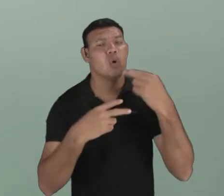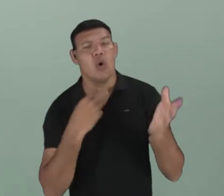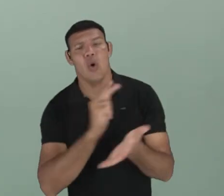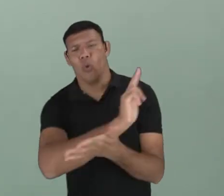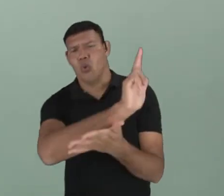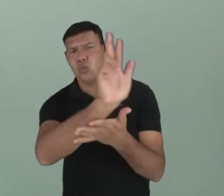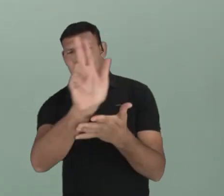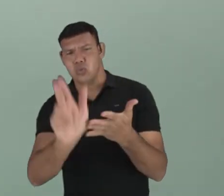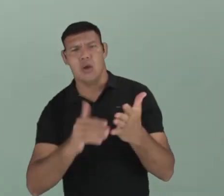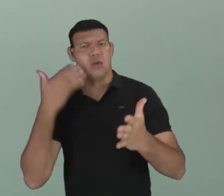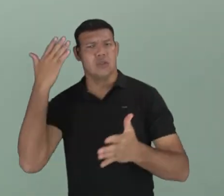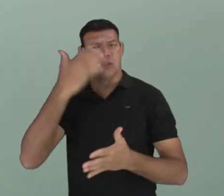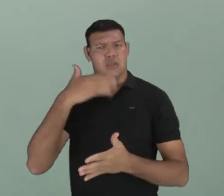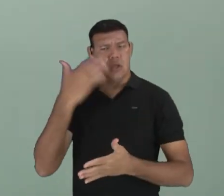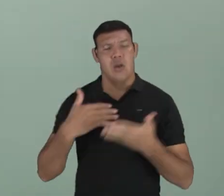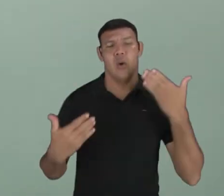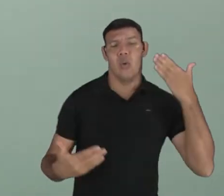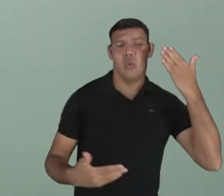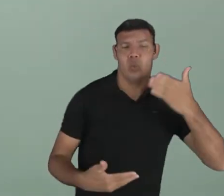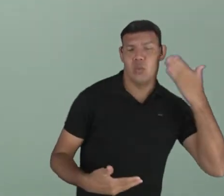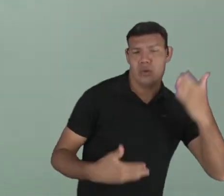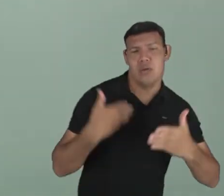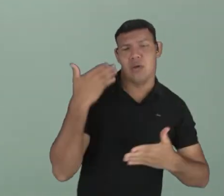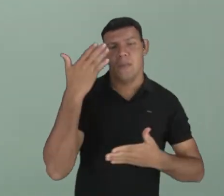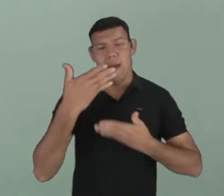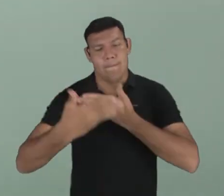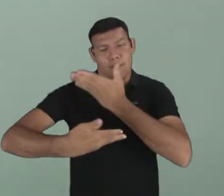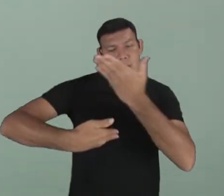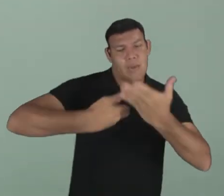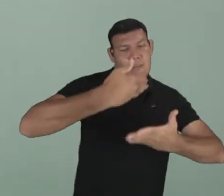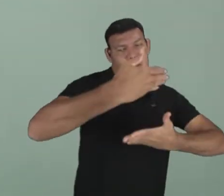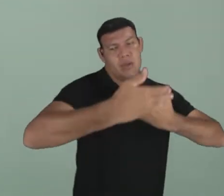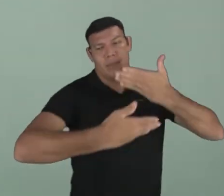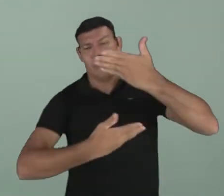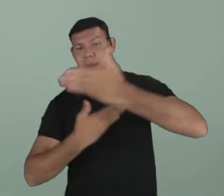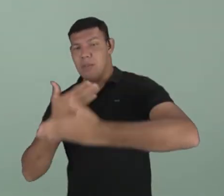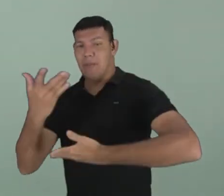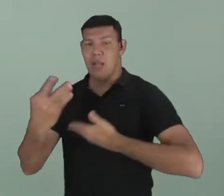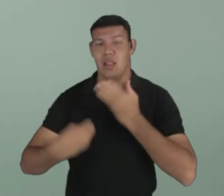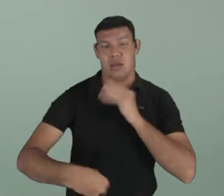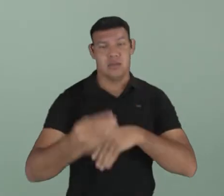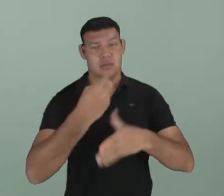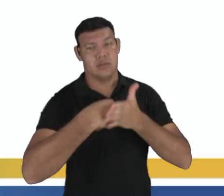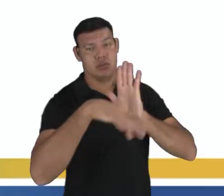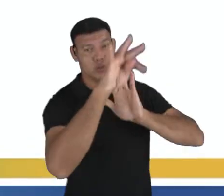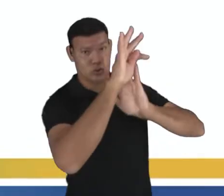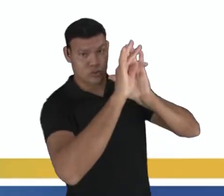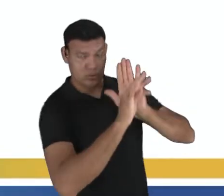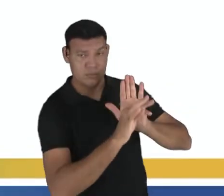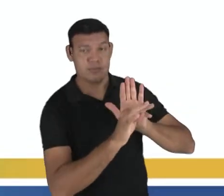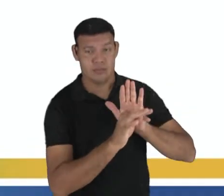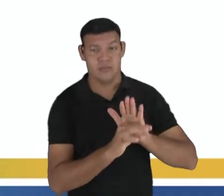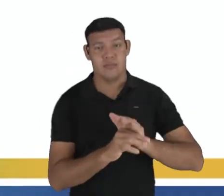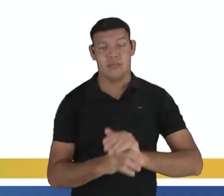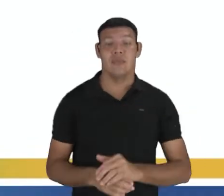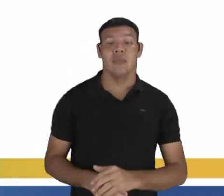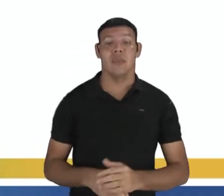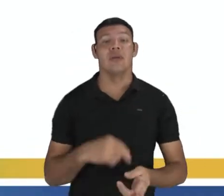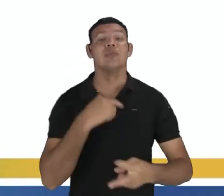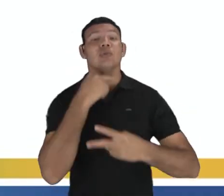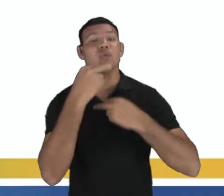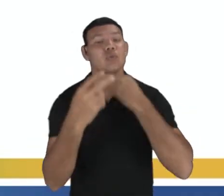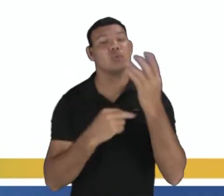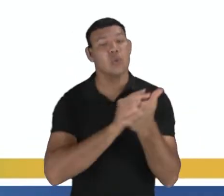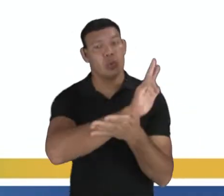discursos conversando dentro do texto. A polifonia ela está